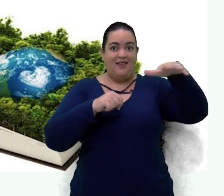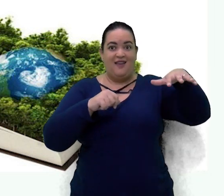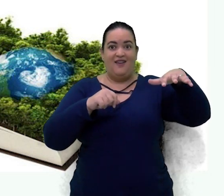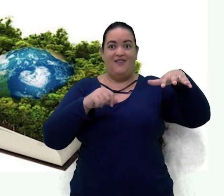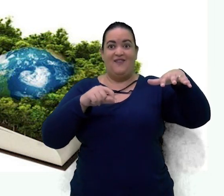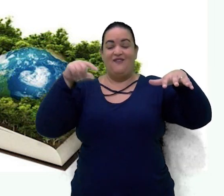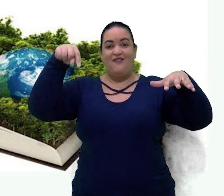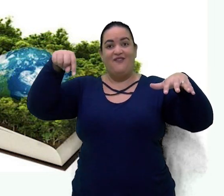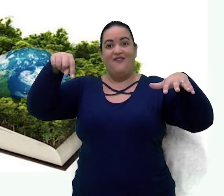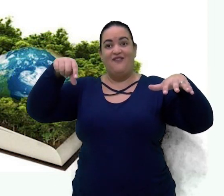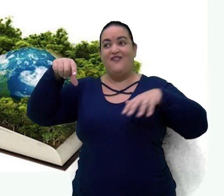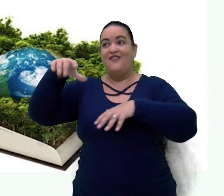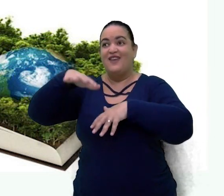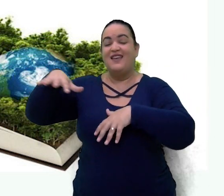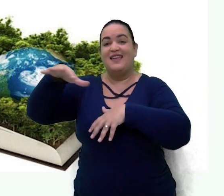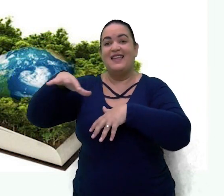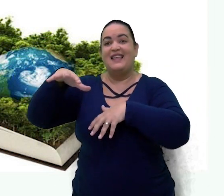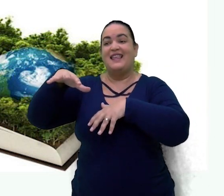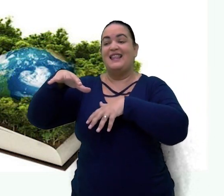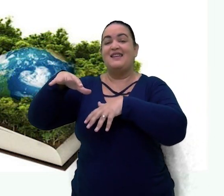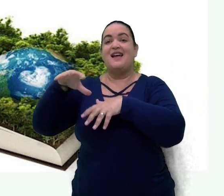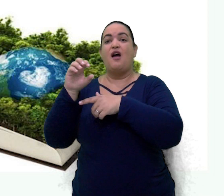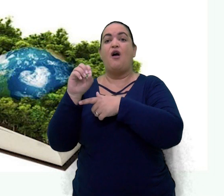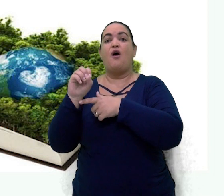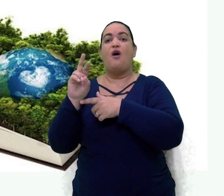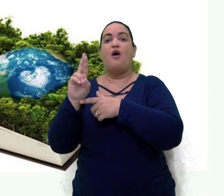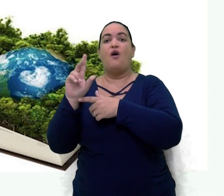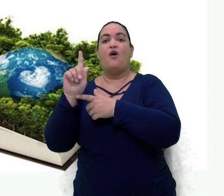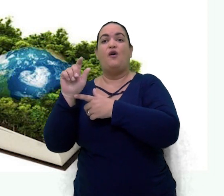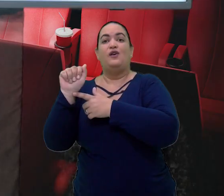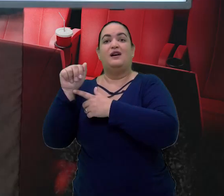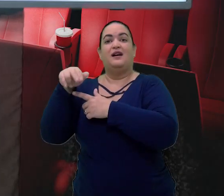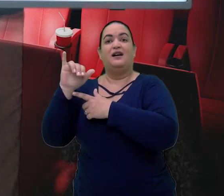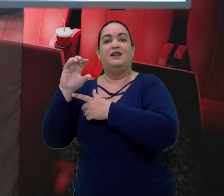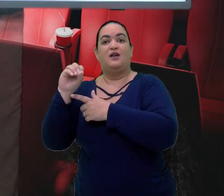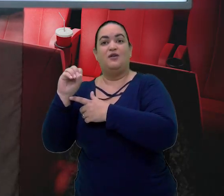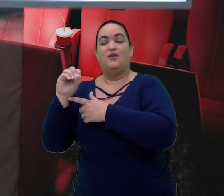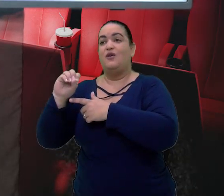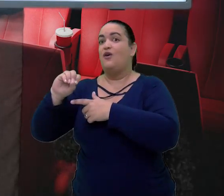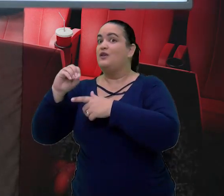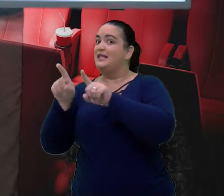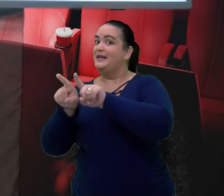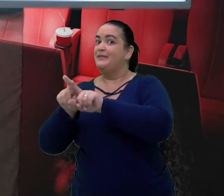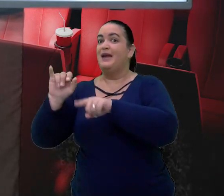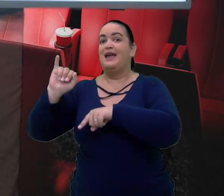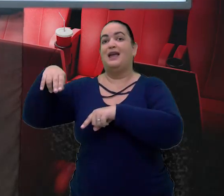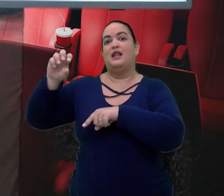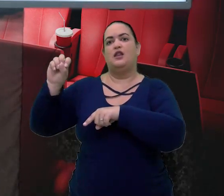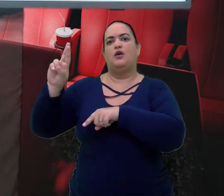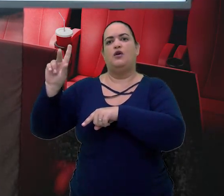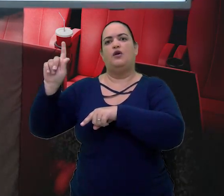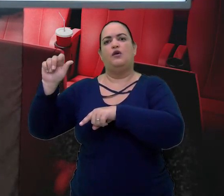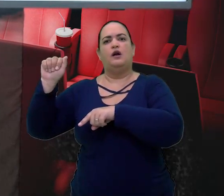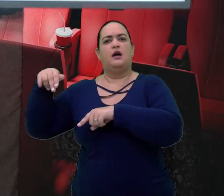com o meio orgânico ou inorgânico no qual eles vivem. E aí vocês podem se aprofundar muito